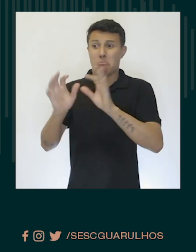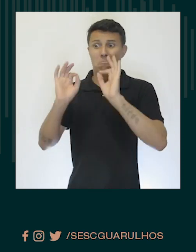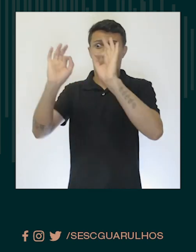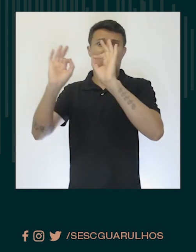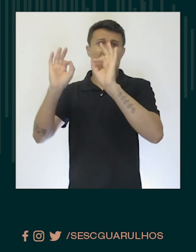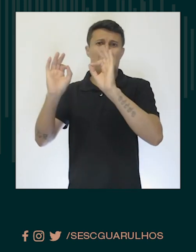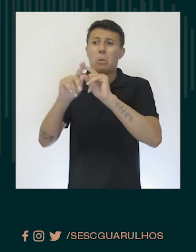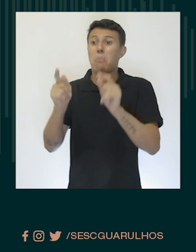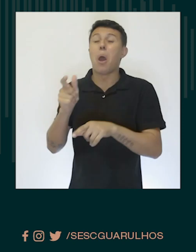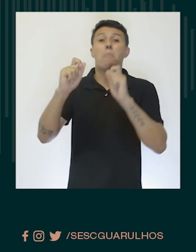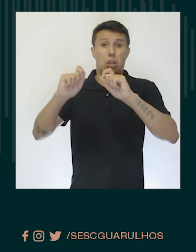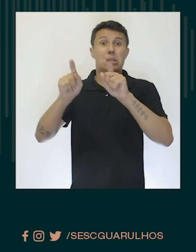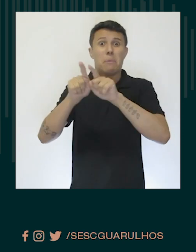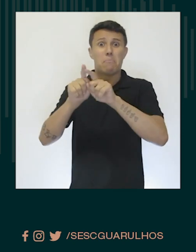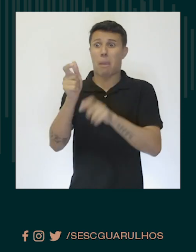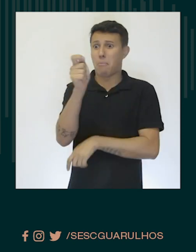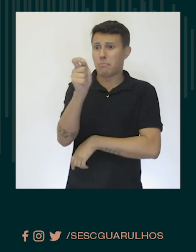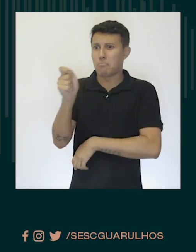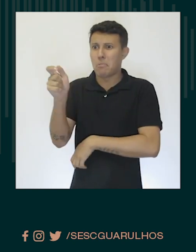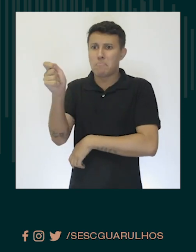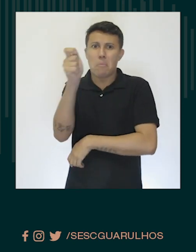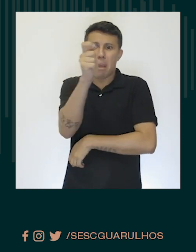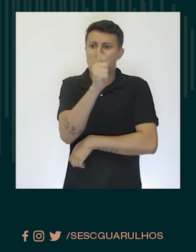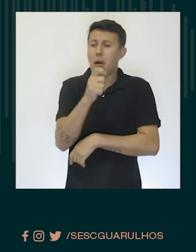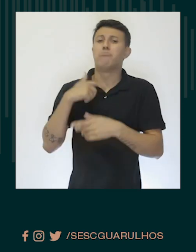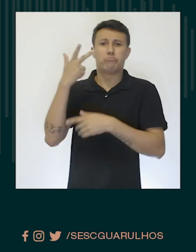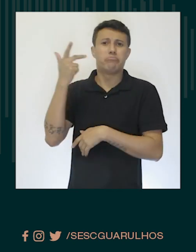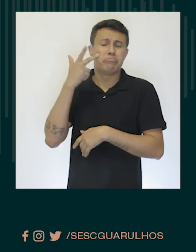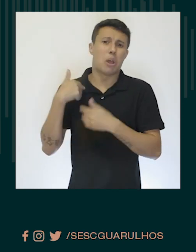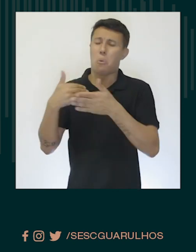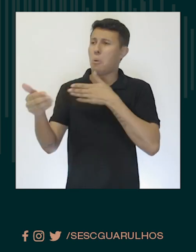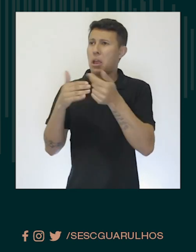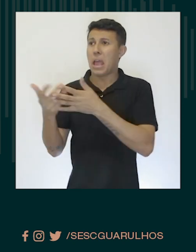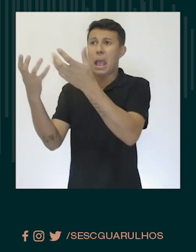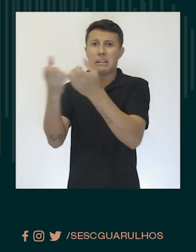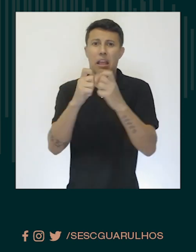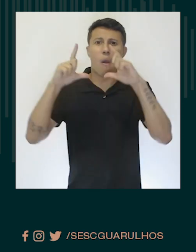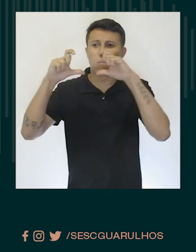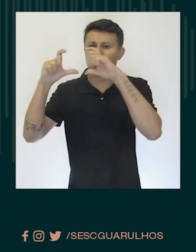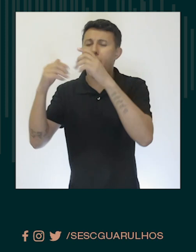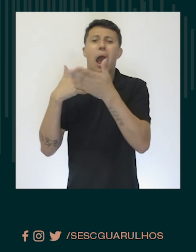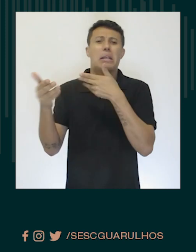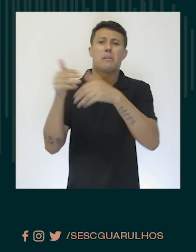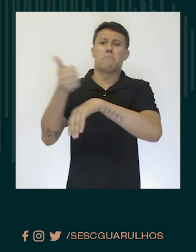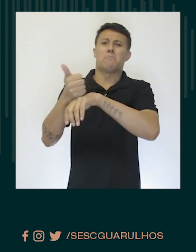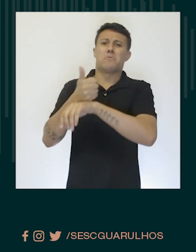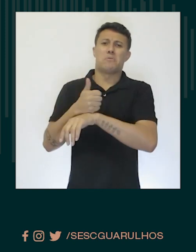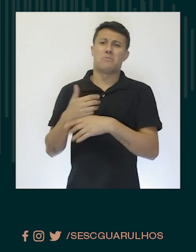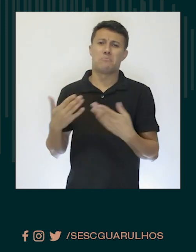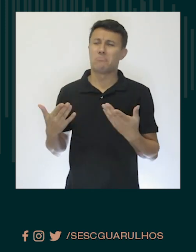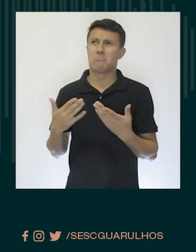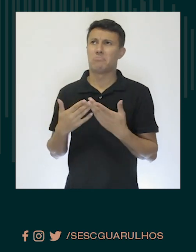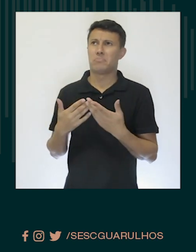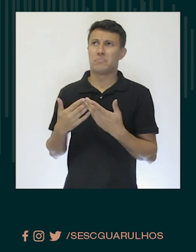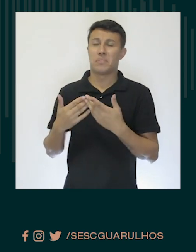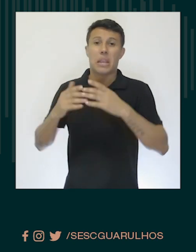fotógrafas guarulhenses, ele acolhe todas as fotógrafas, sem distinção de equipamento ou de nada, e as